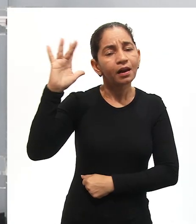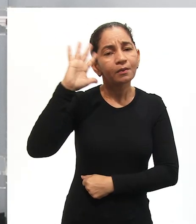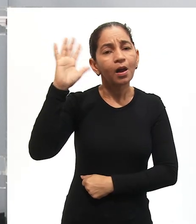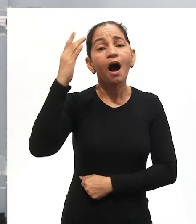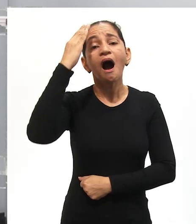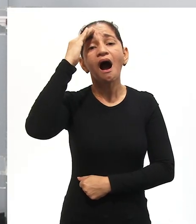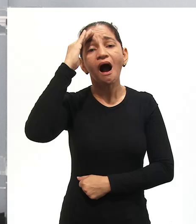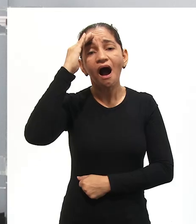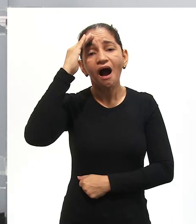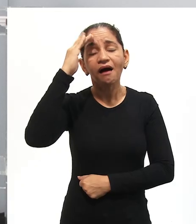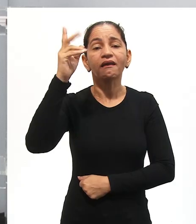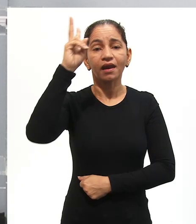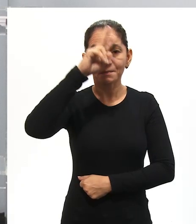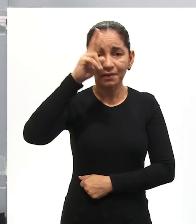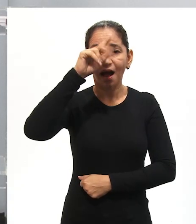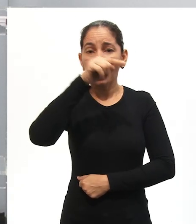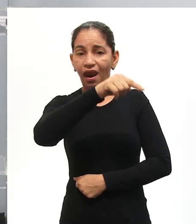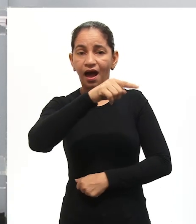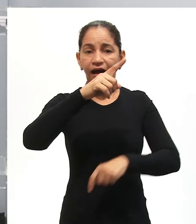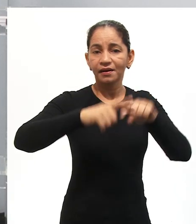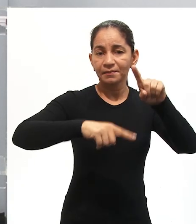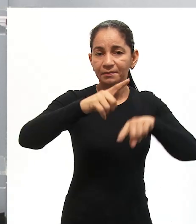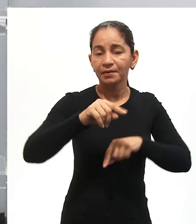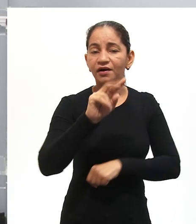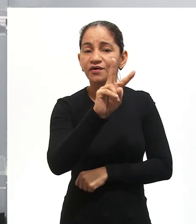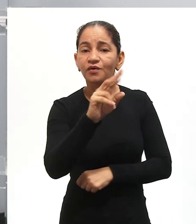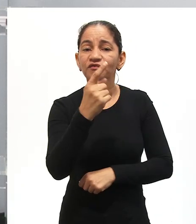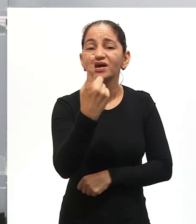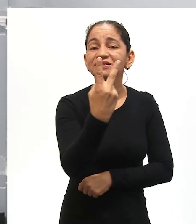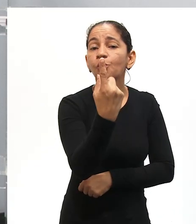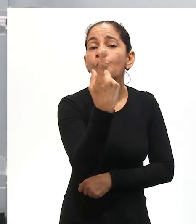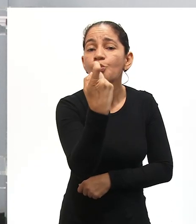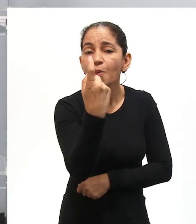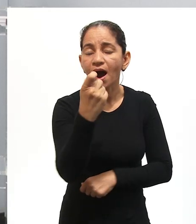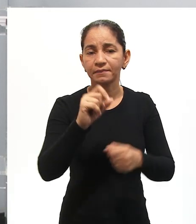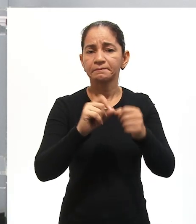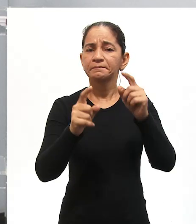naqueles feedbacks. Olha só que legal. O colega foi lá e falou, olha,